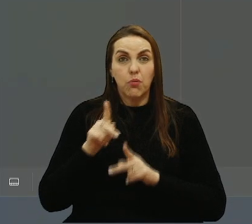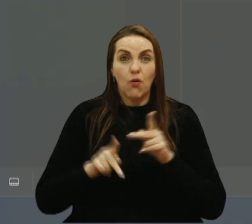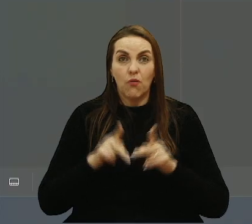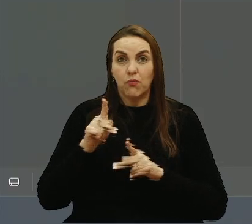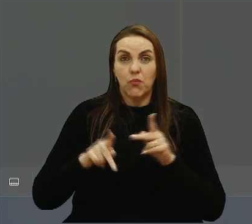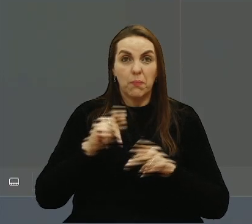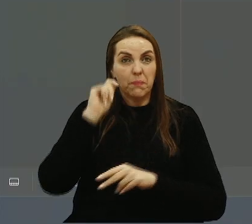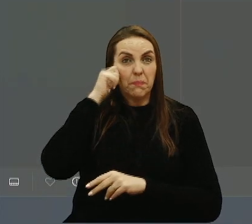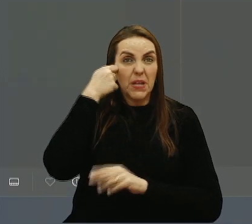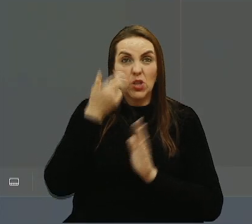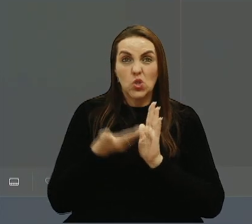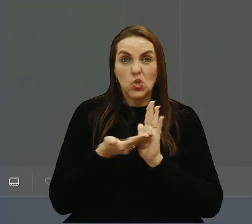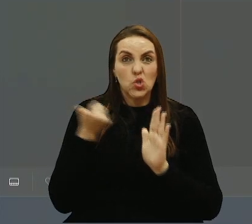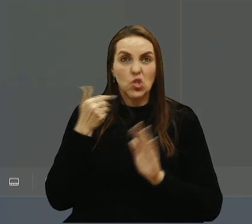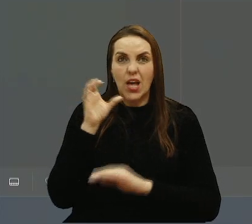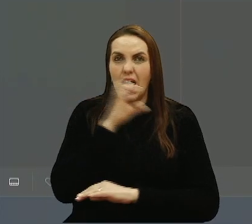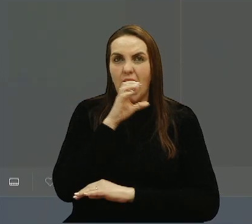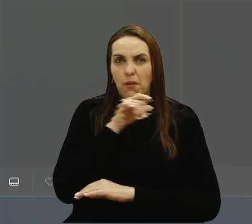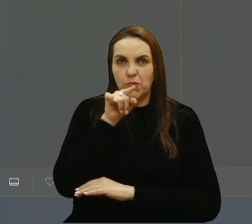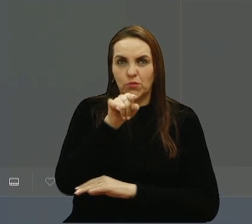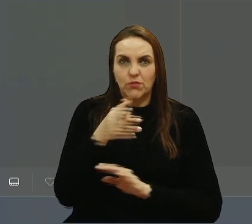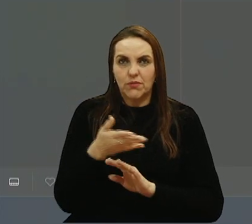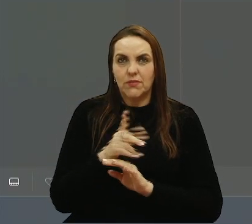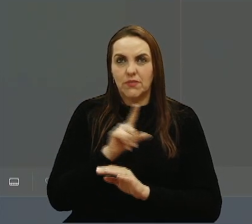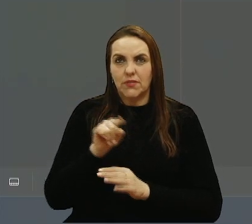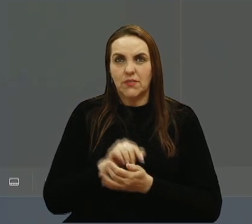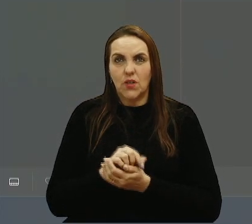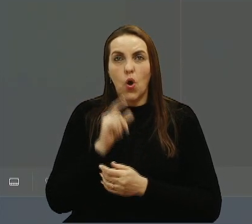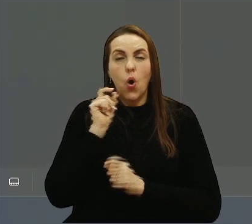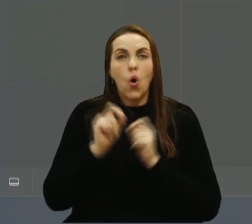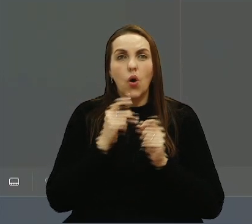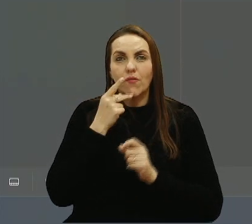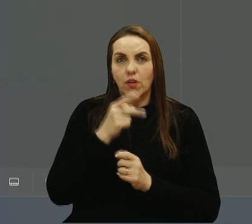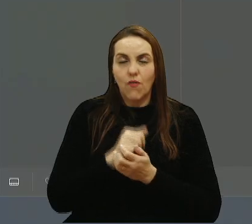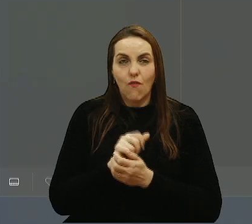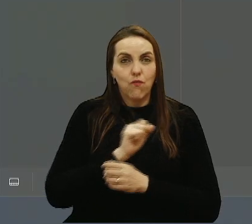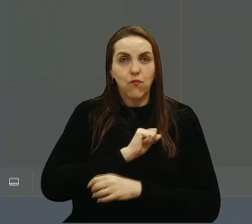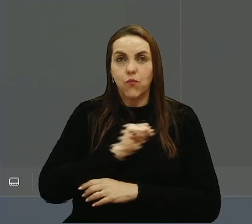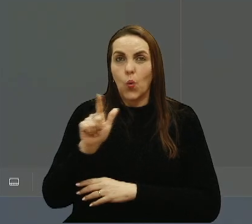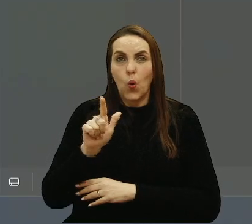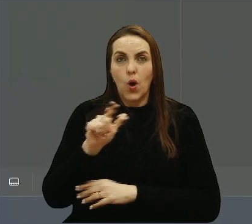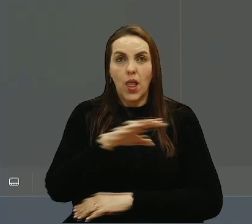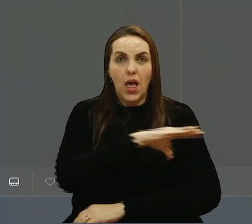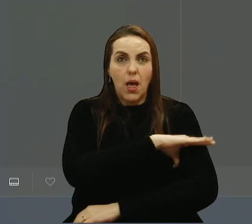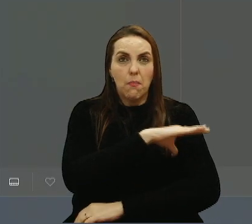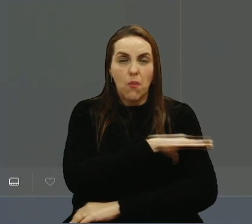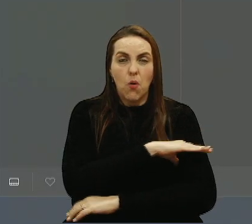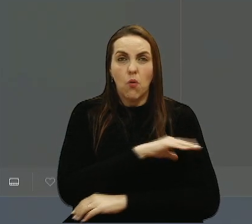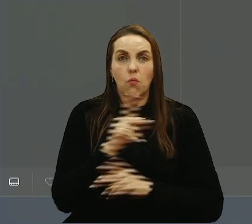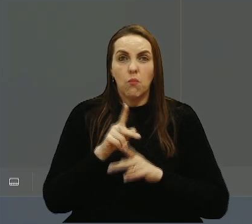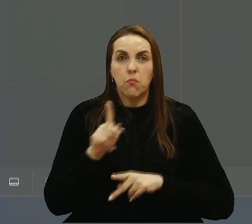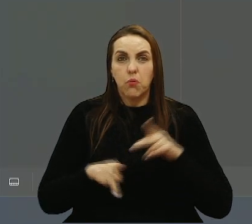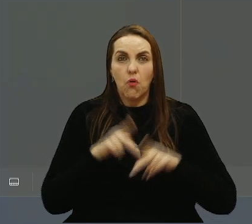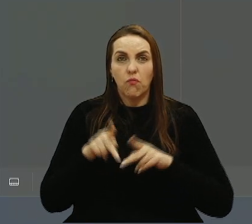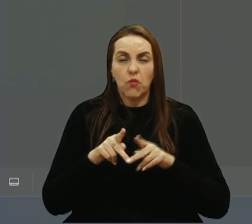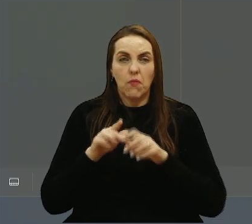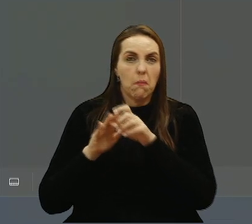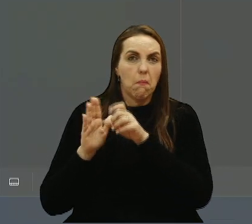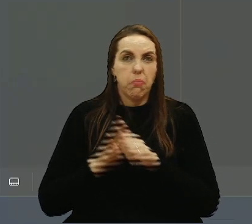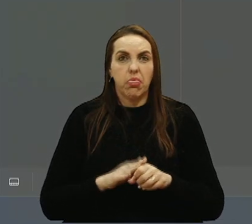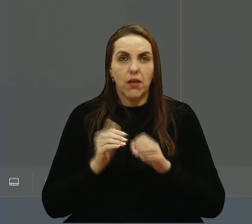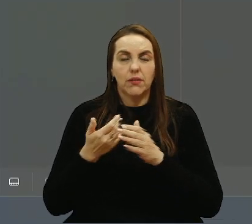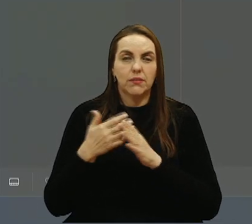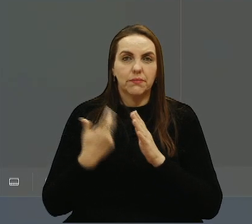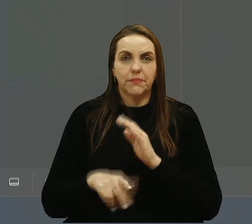te tira já daí. Olha o que ele falou. Fora o Ramon, o povo vai te derrubar. E foto minha